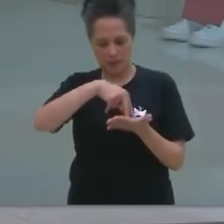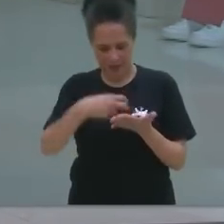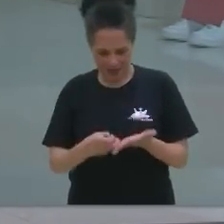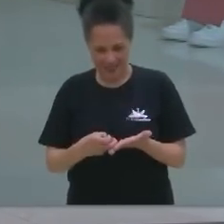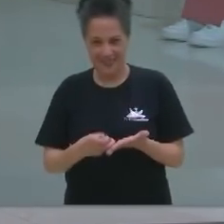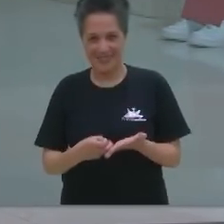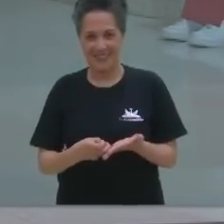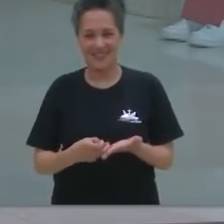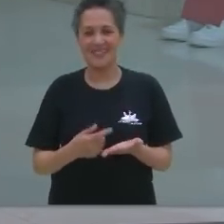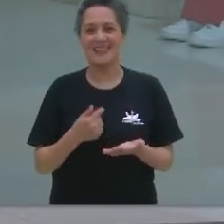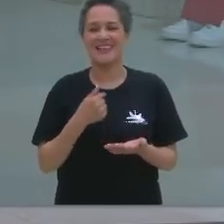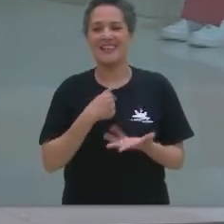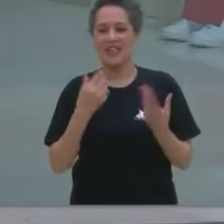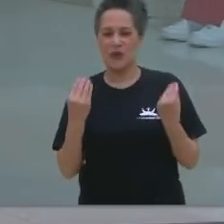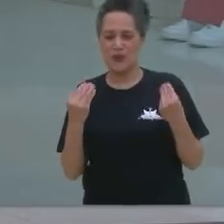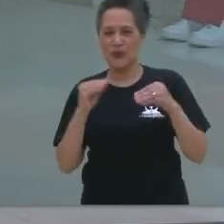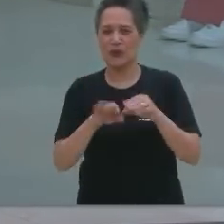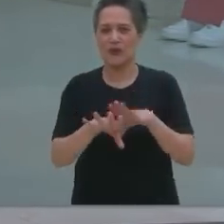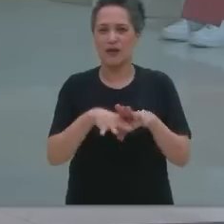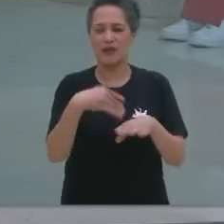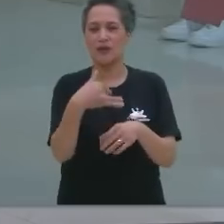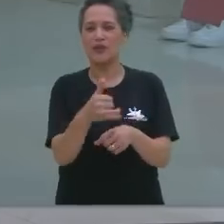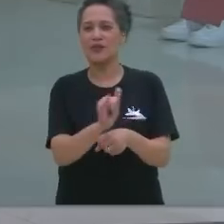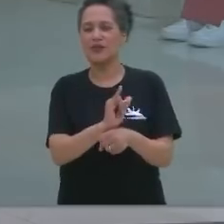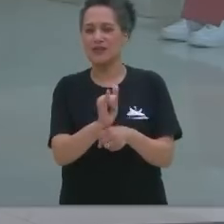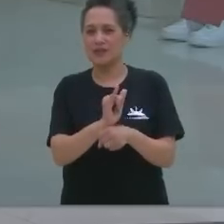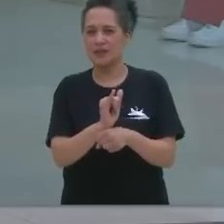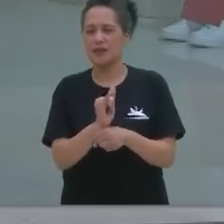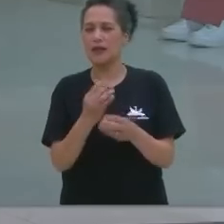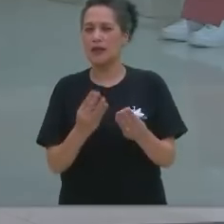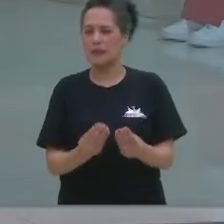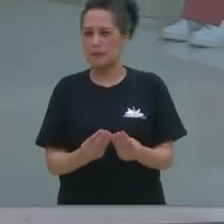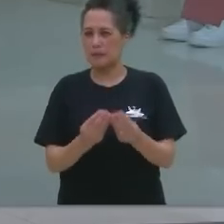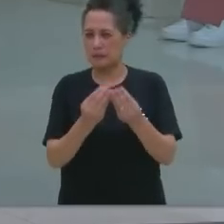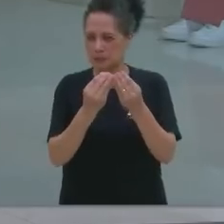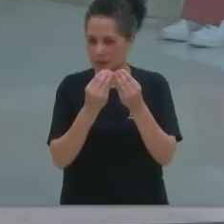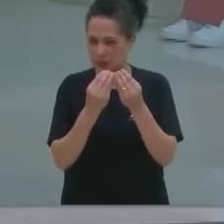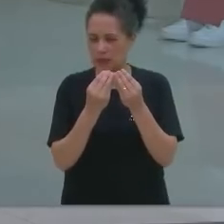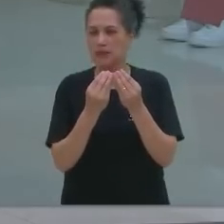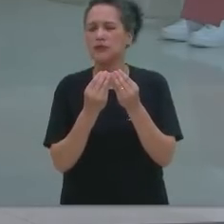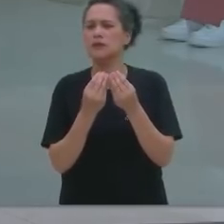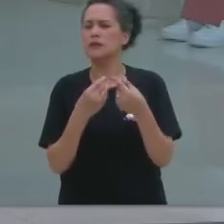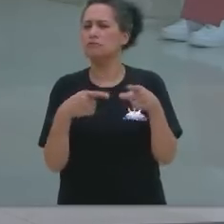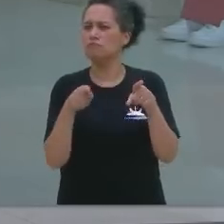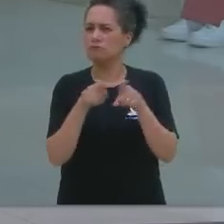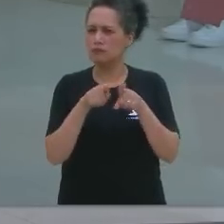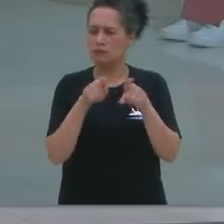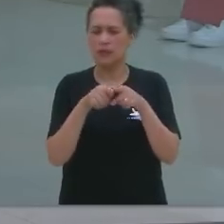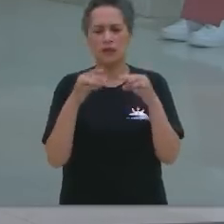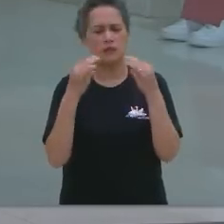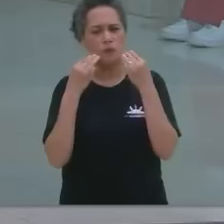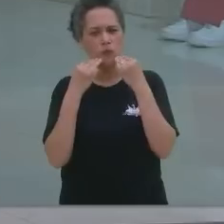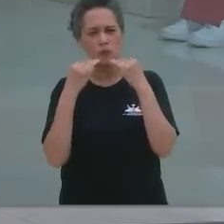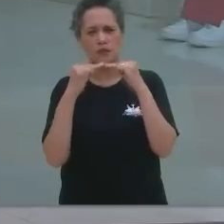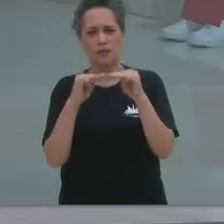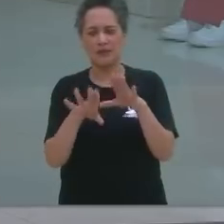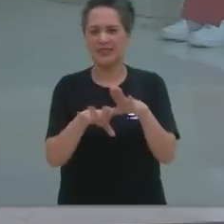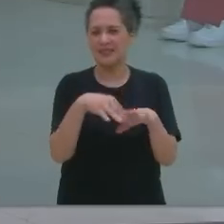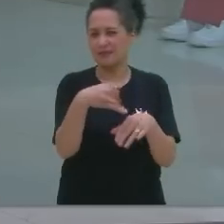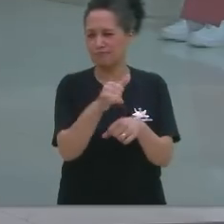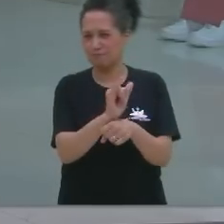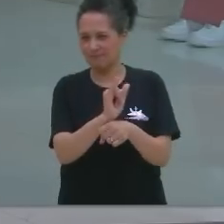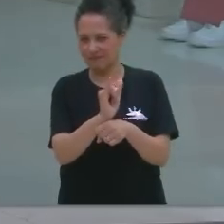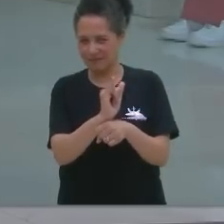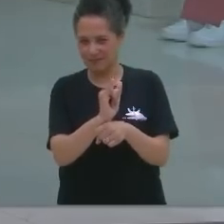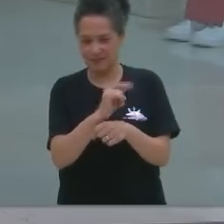coloquei no YouTube, além das missas, uma mensagem no Instagram de Nossa